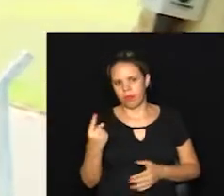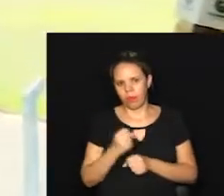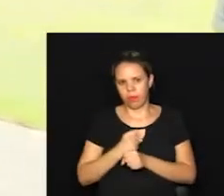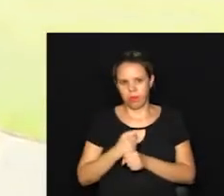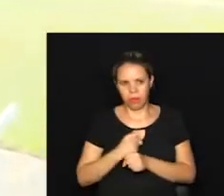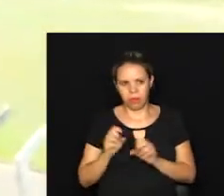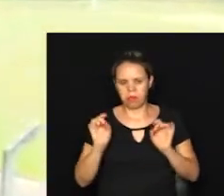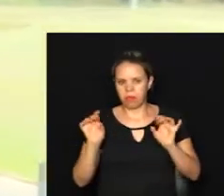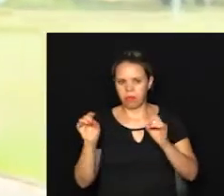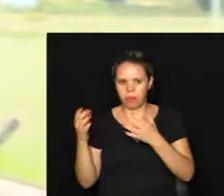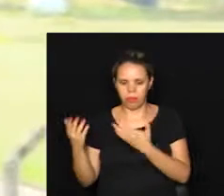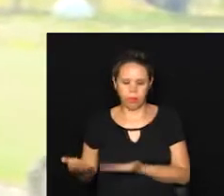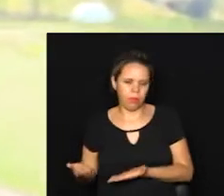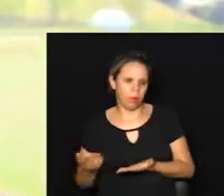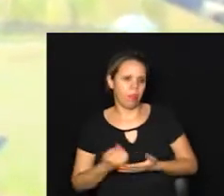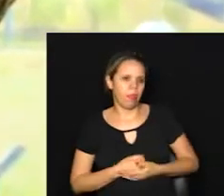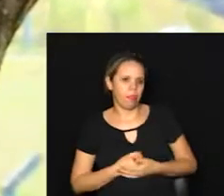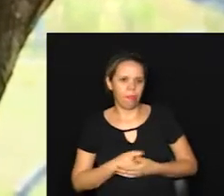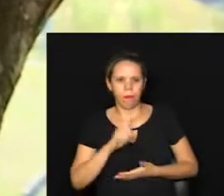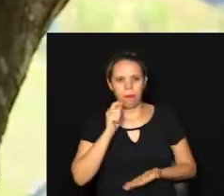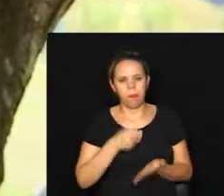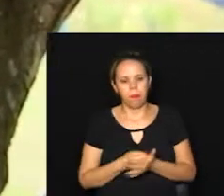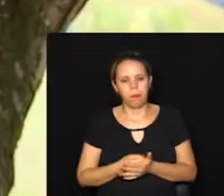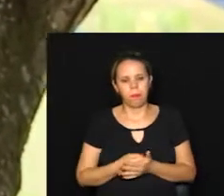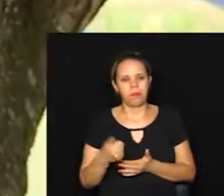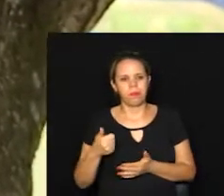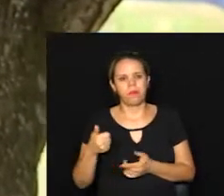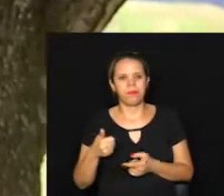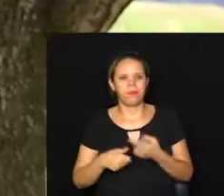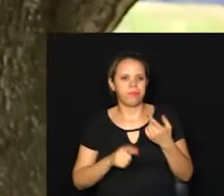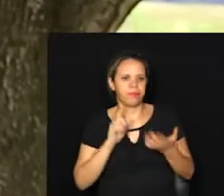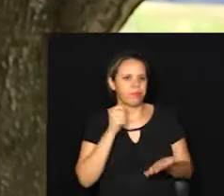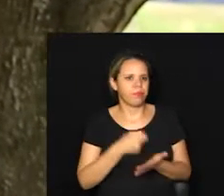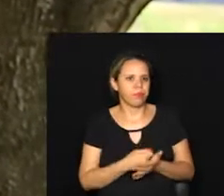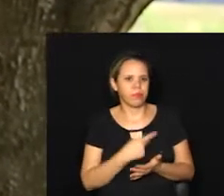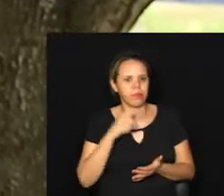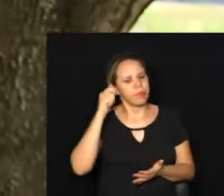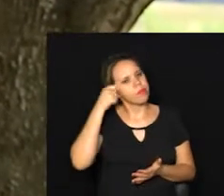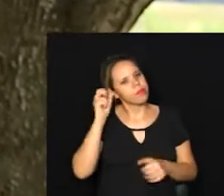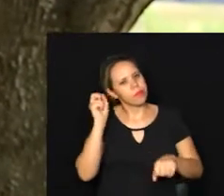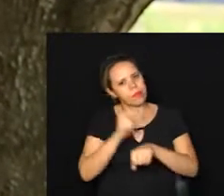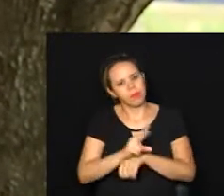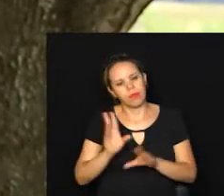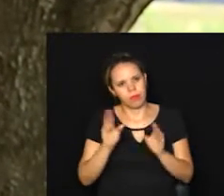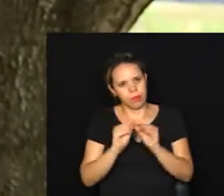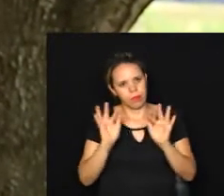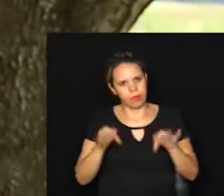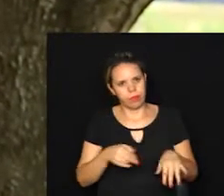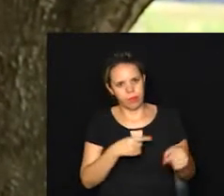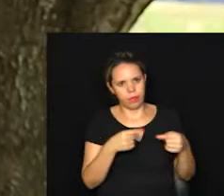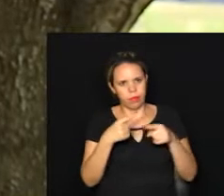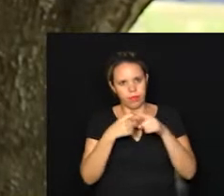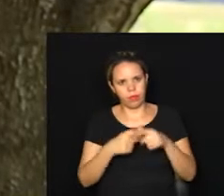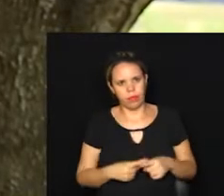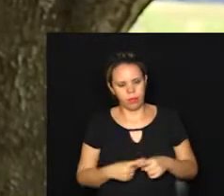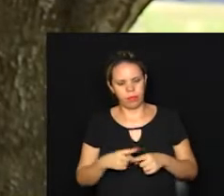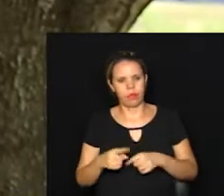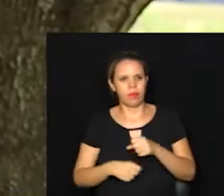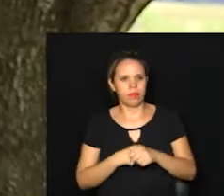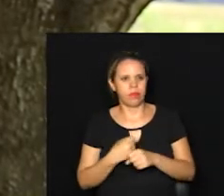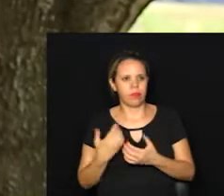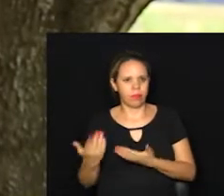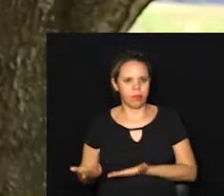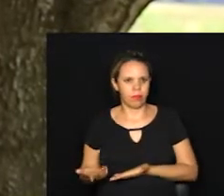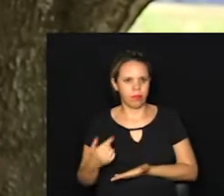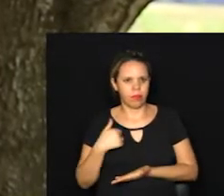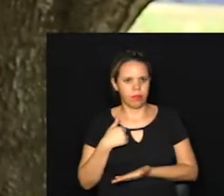muito especial porque decidiu o primeiro turno e garantiu à Ponte Preta a vaga na final do Campeonato Paulista daquele ano. Para